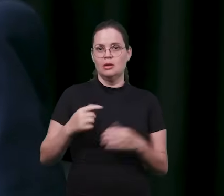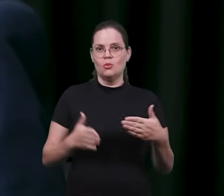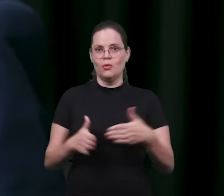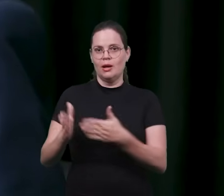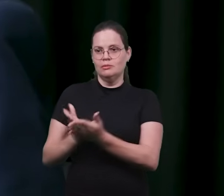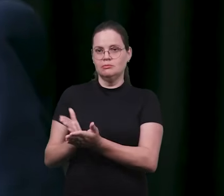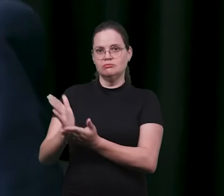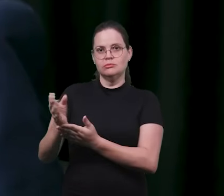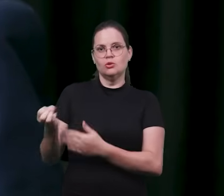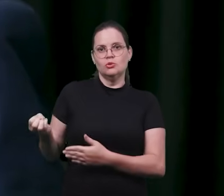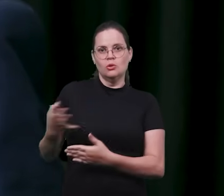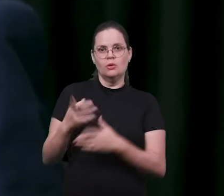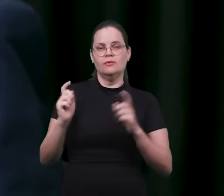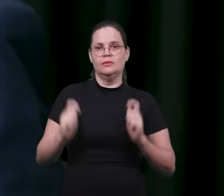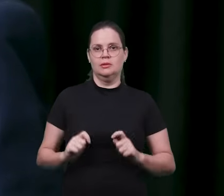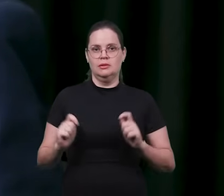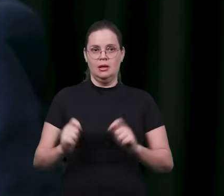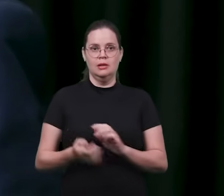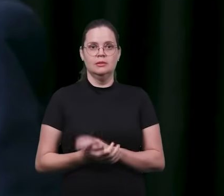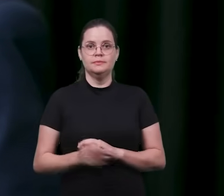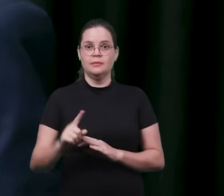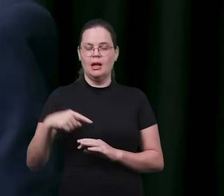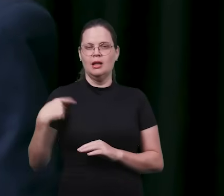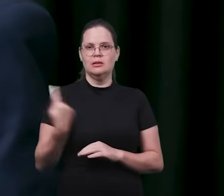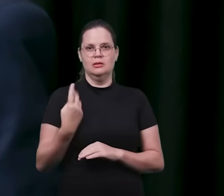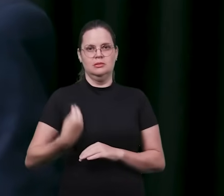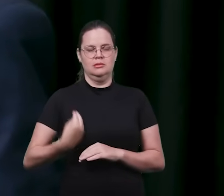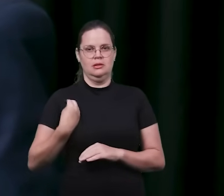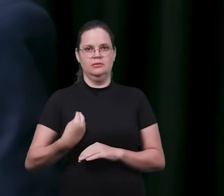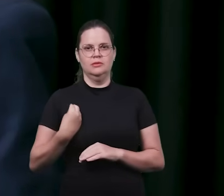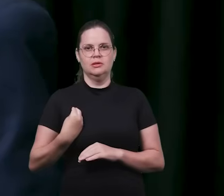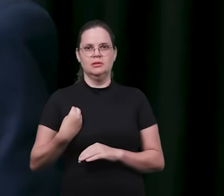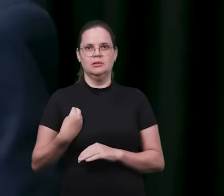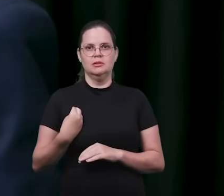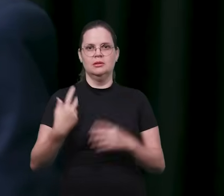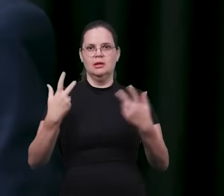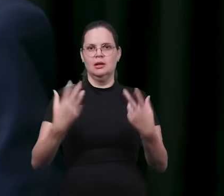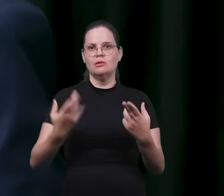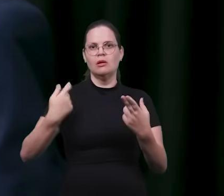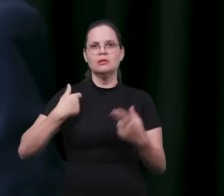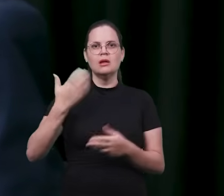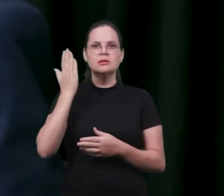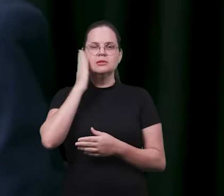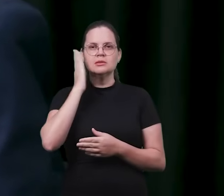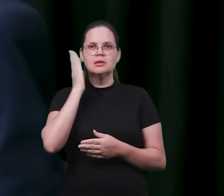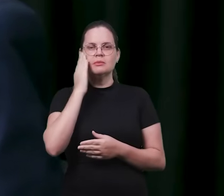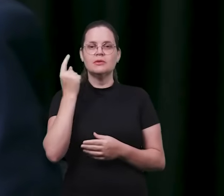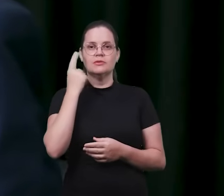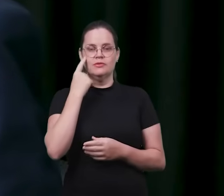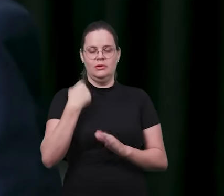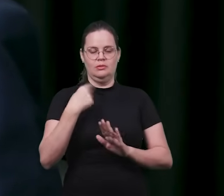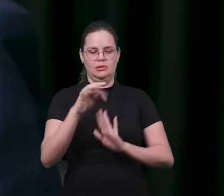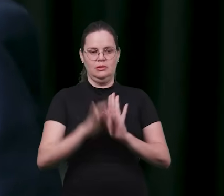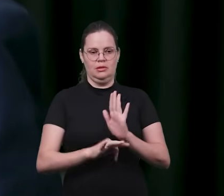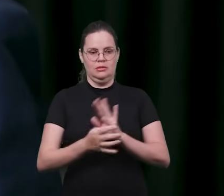Então, a nossa vida, quando a gente vê aqui o texto, quando ele diz assim, Diniz falou do